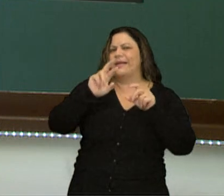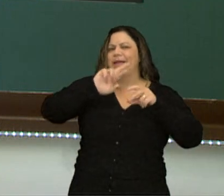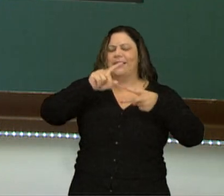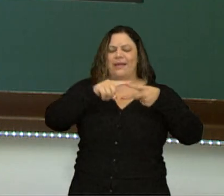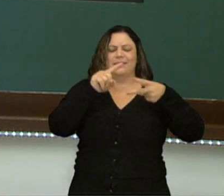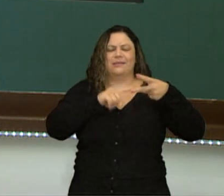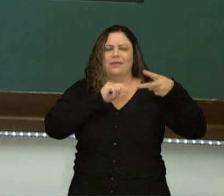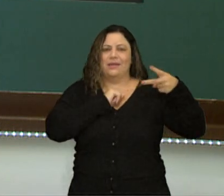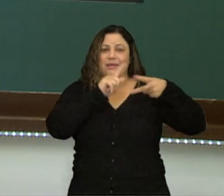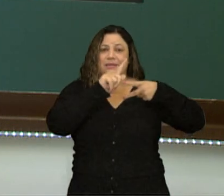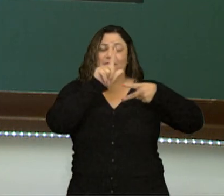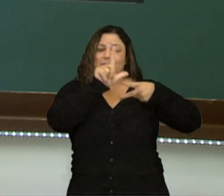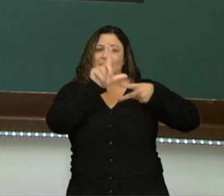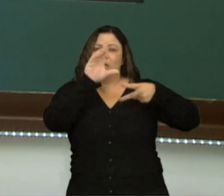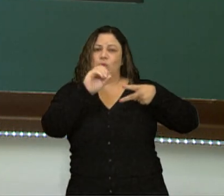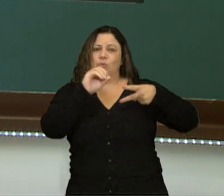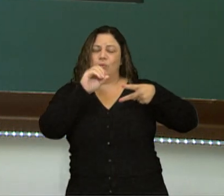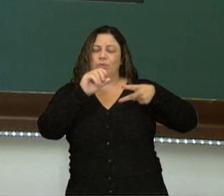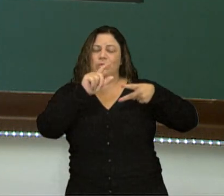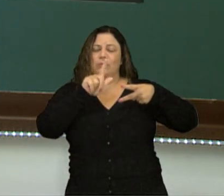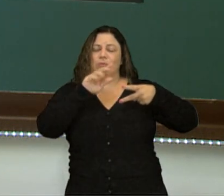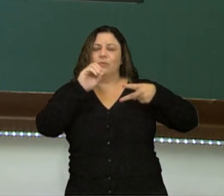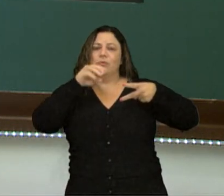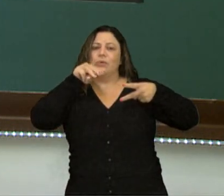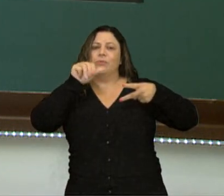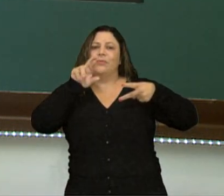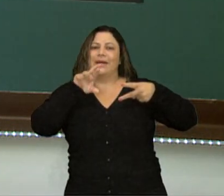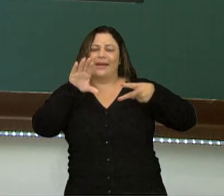logotipo? Está aqui então a hora de